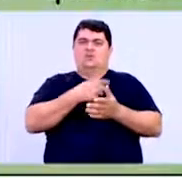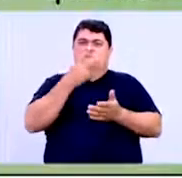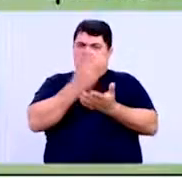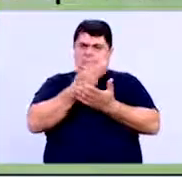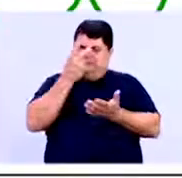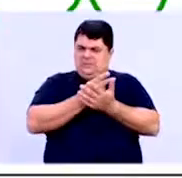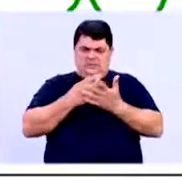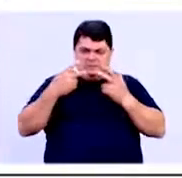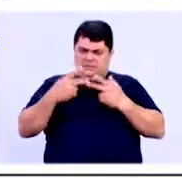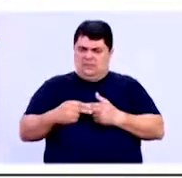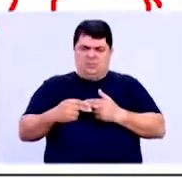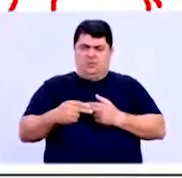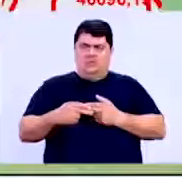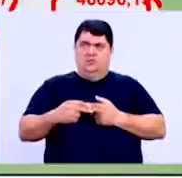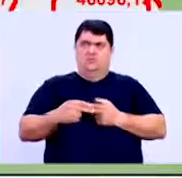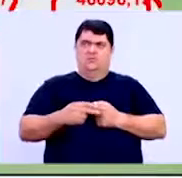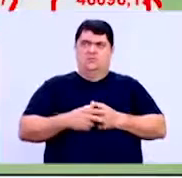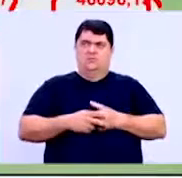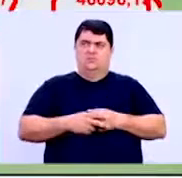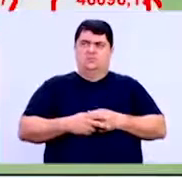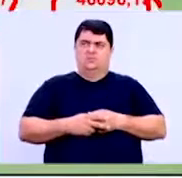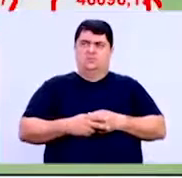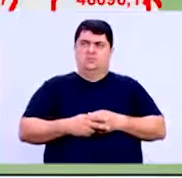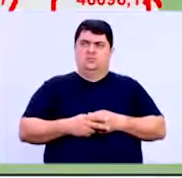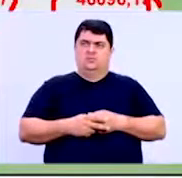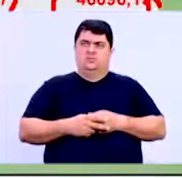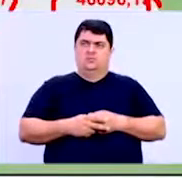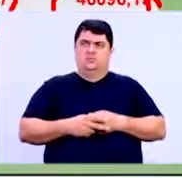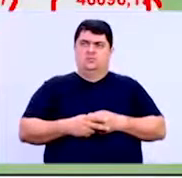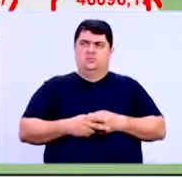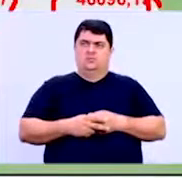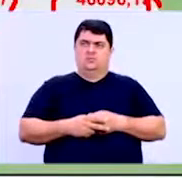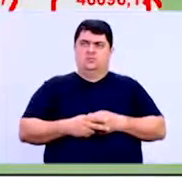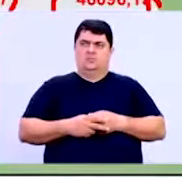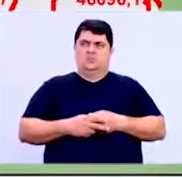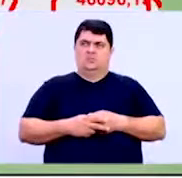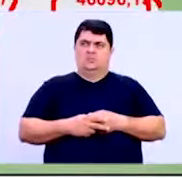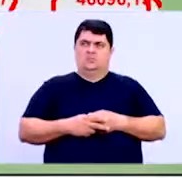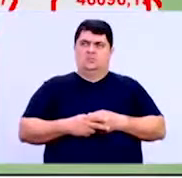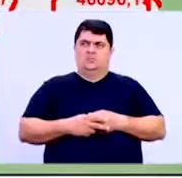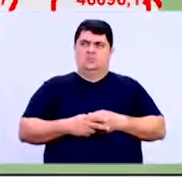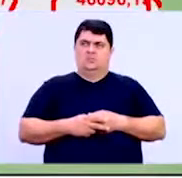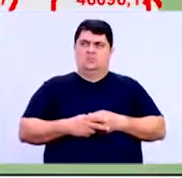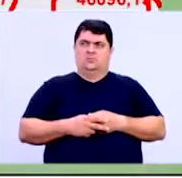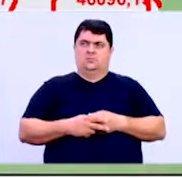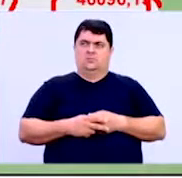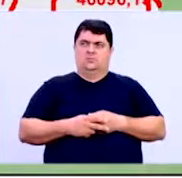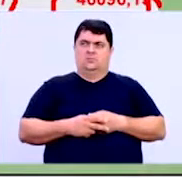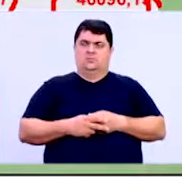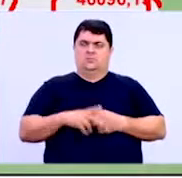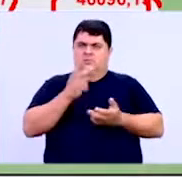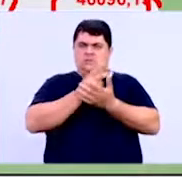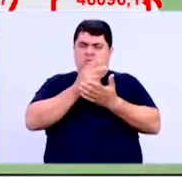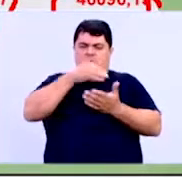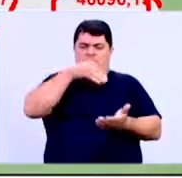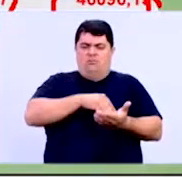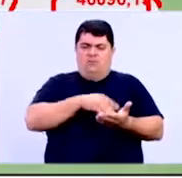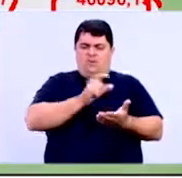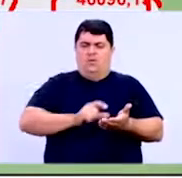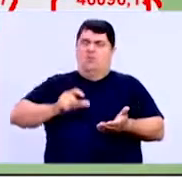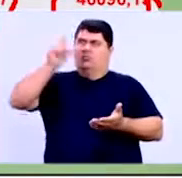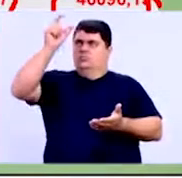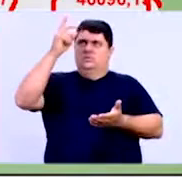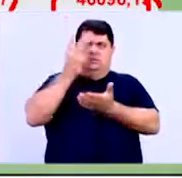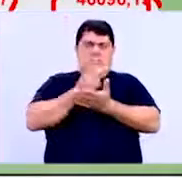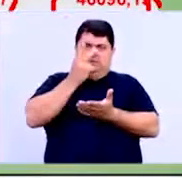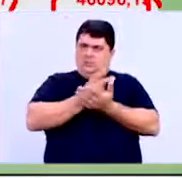desta maneira? O saldo final para inicial? É essa a pergunta, gente? Esse saldo inicial para o inicial? Toda sim. Vez